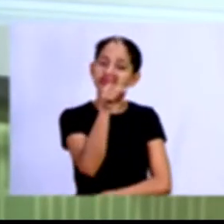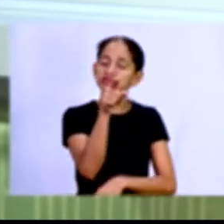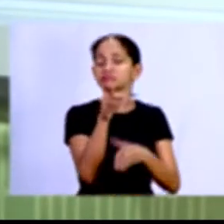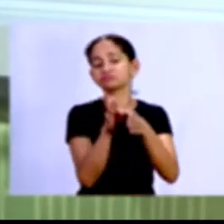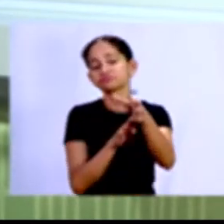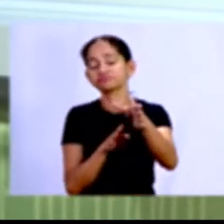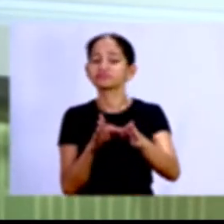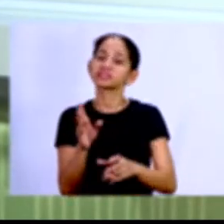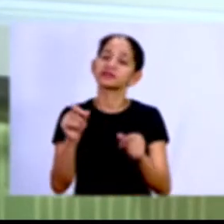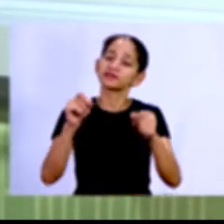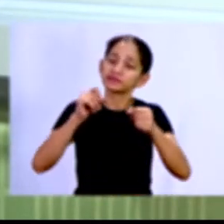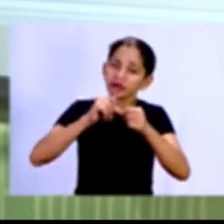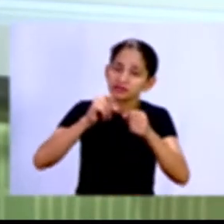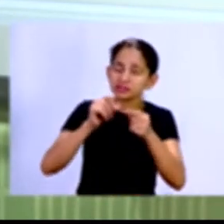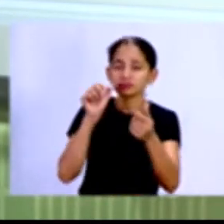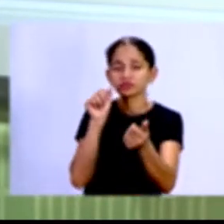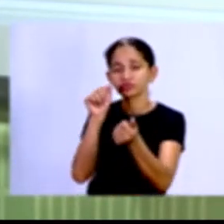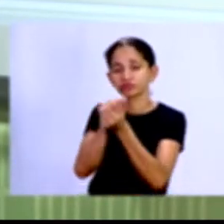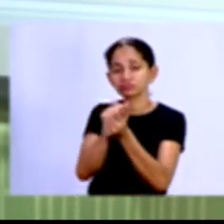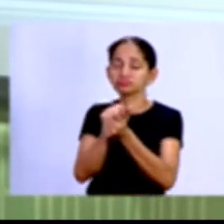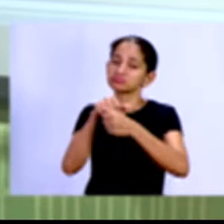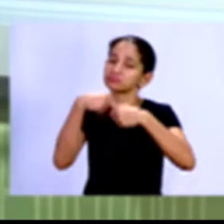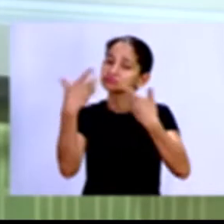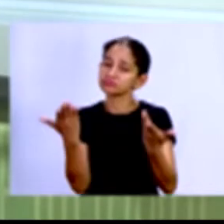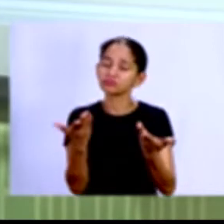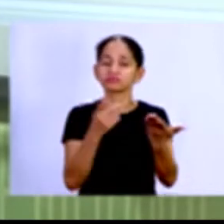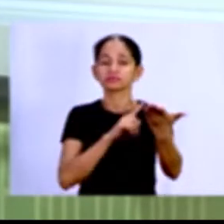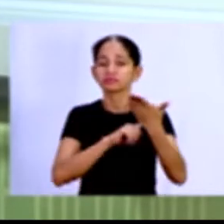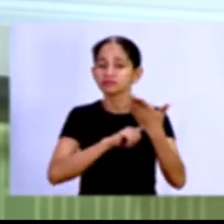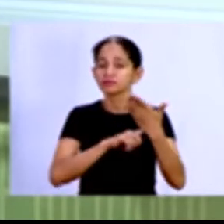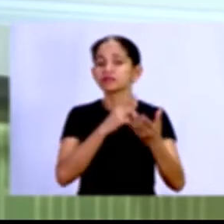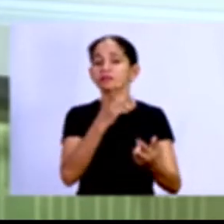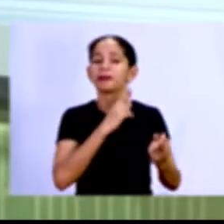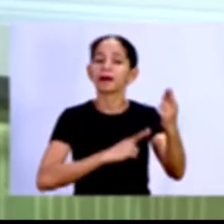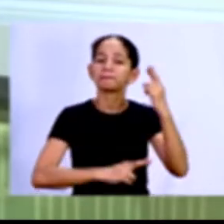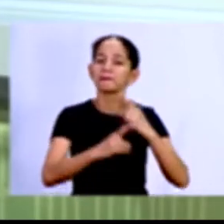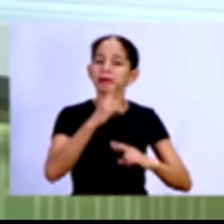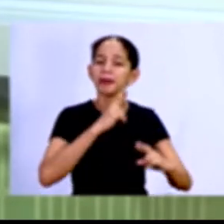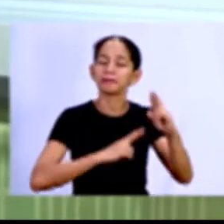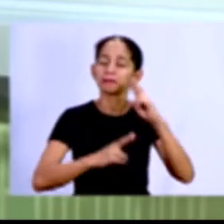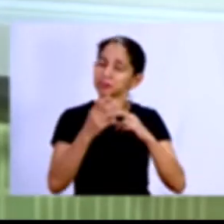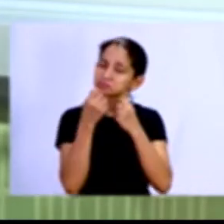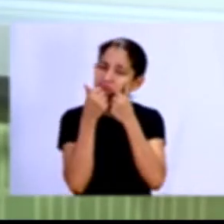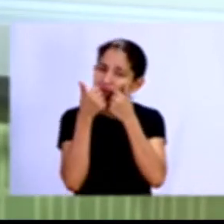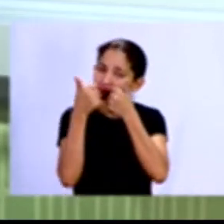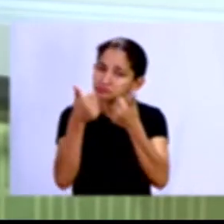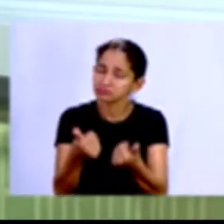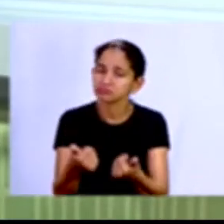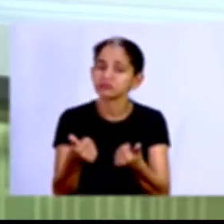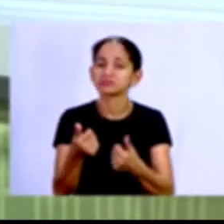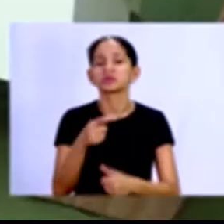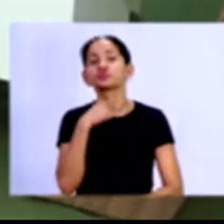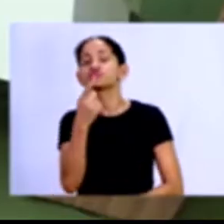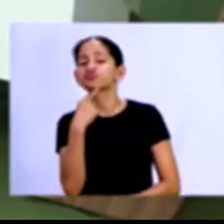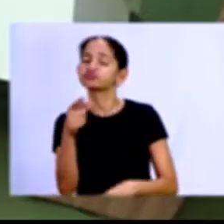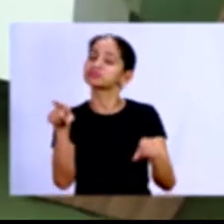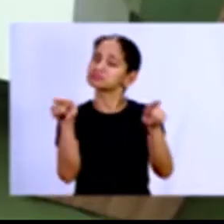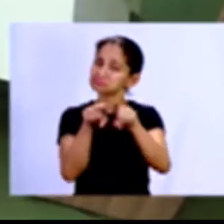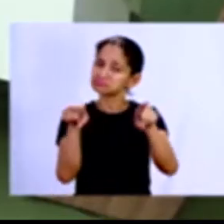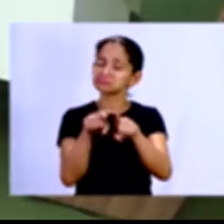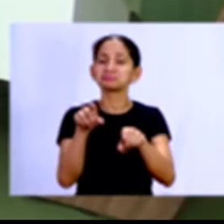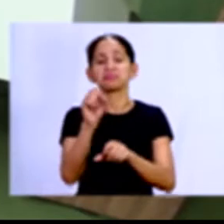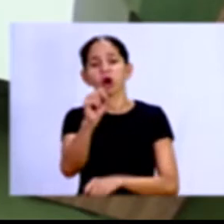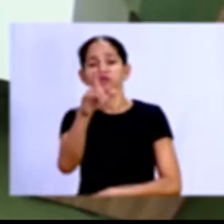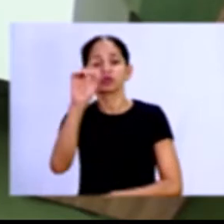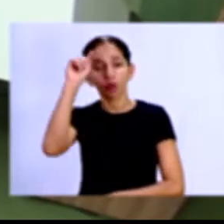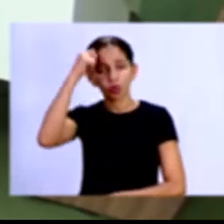faça atividade, mande a sua contribuição para cá, né, professor? Sua colaboração, a gente... Mande sua dúvida, né? Assim como os alunos